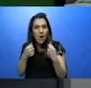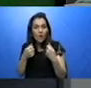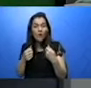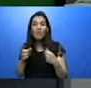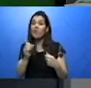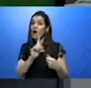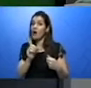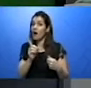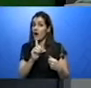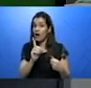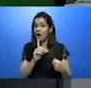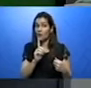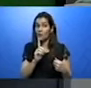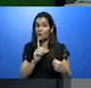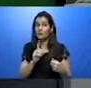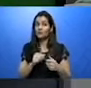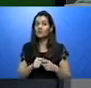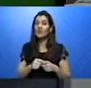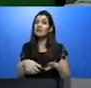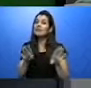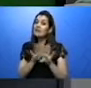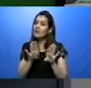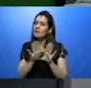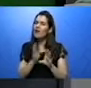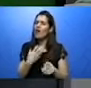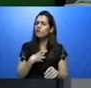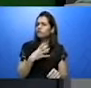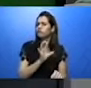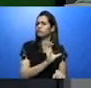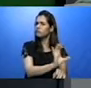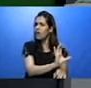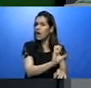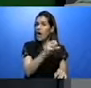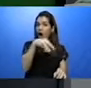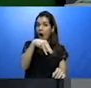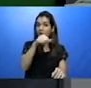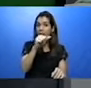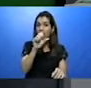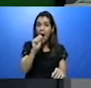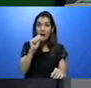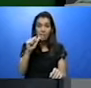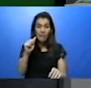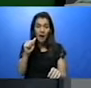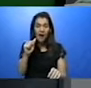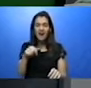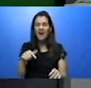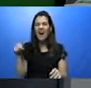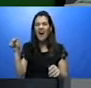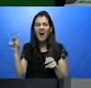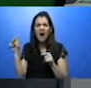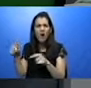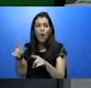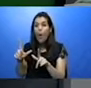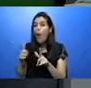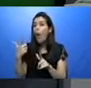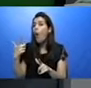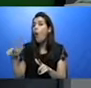Não, né? Aquela também é um tipo de massa, né? Mas não exatamente do que nós vamos tratar agora. Olha